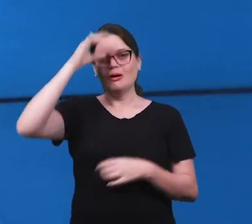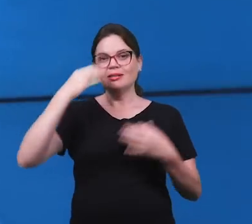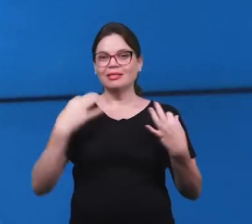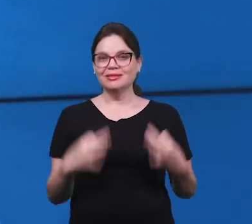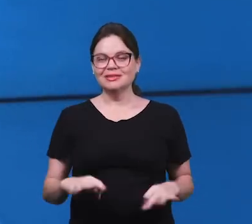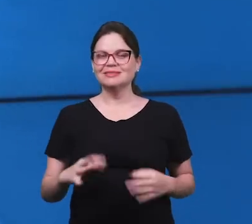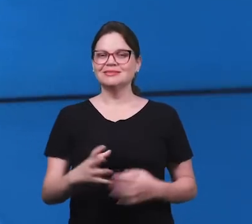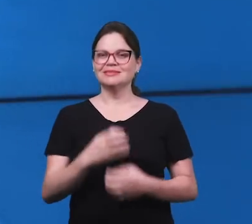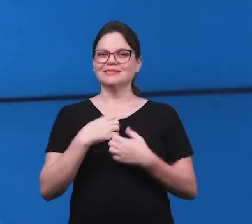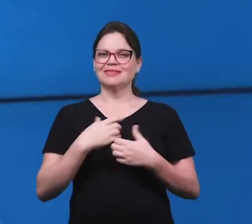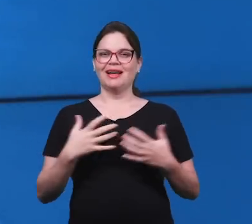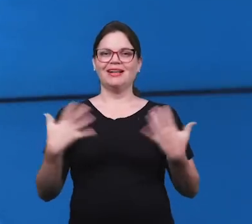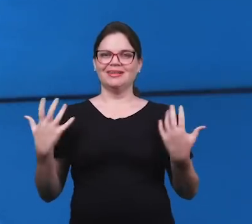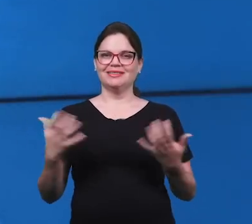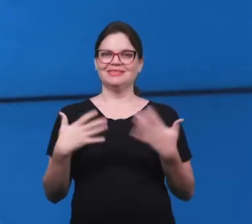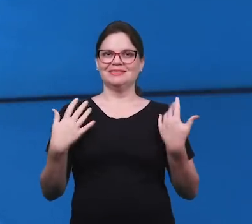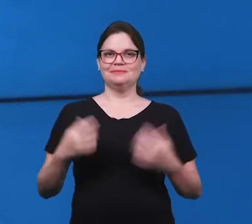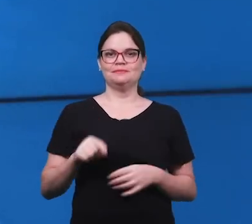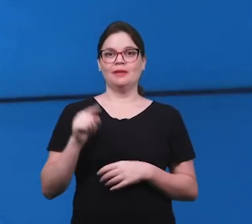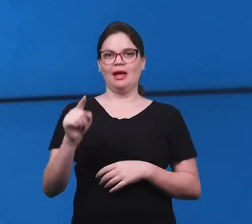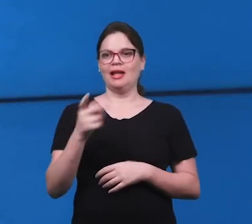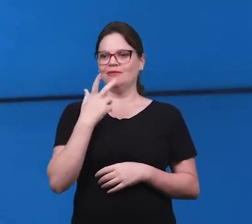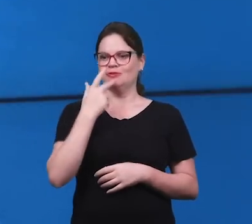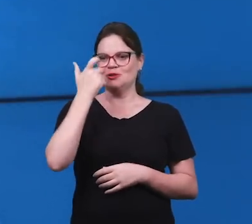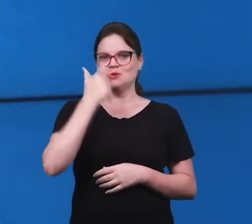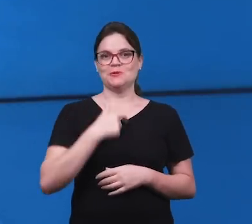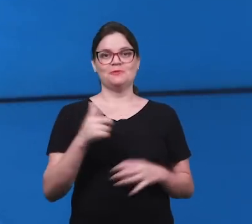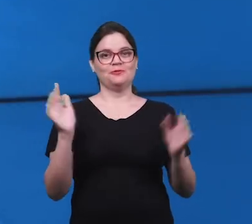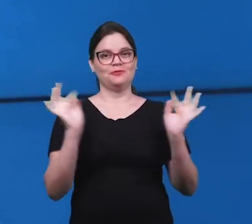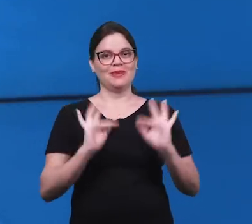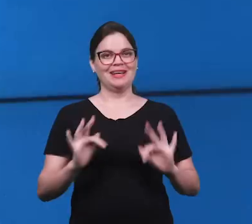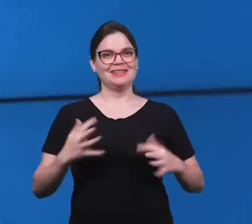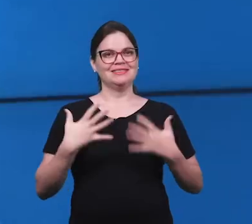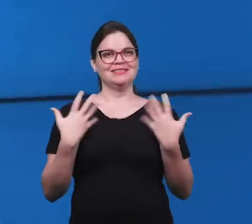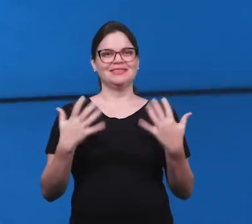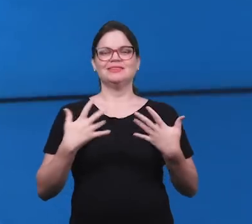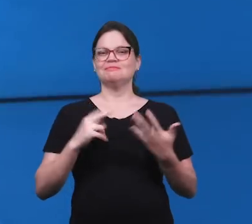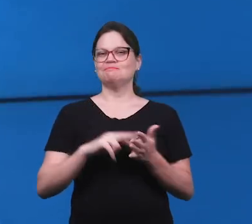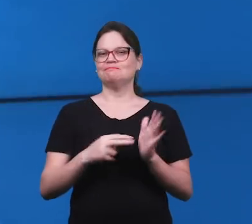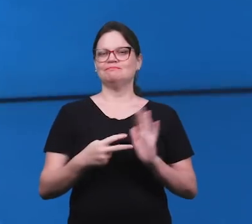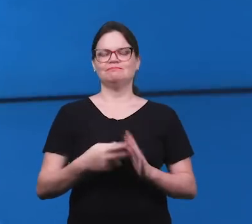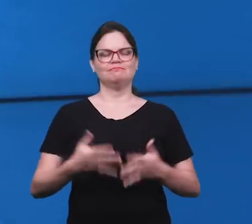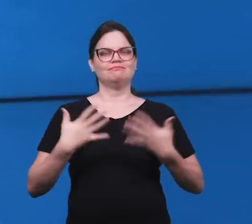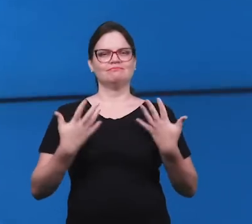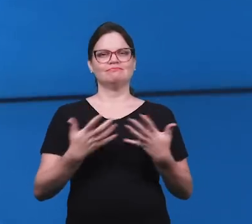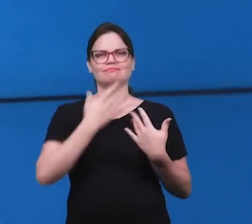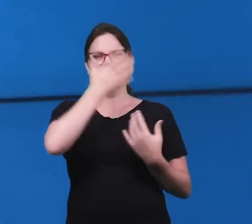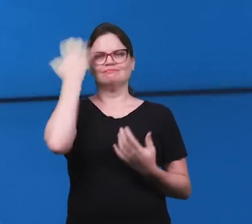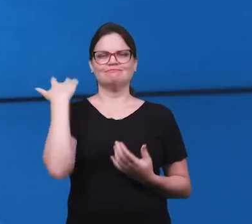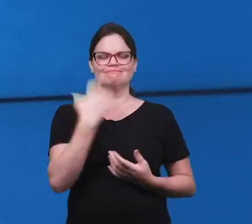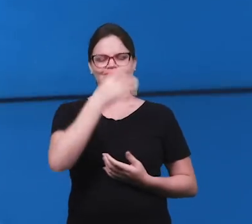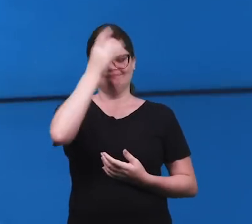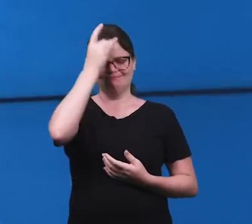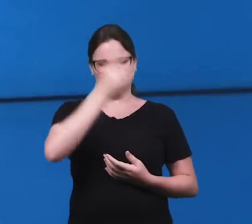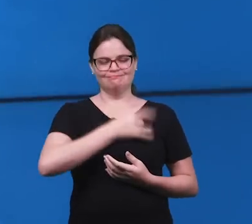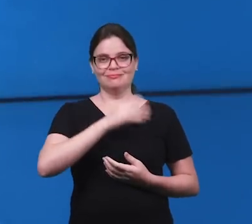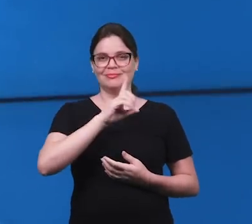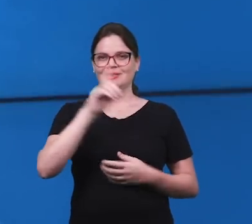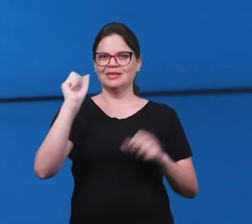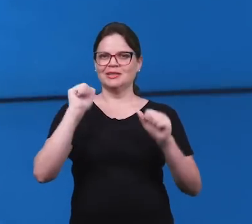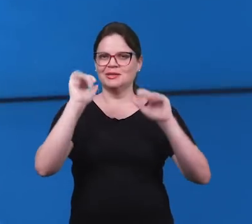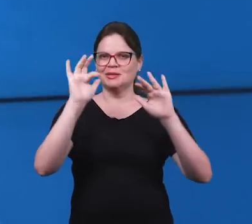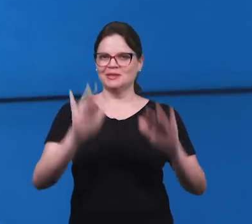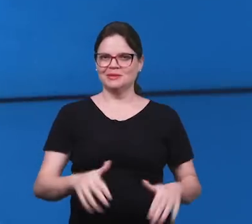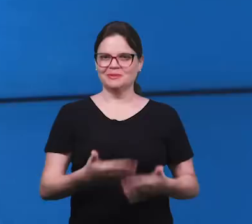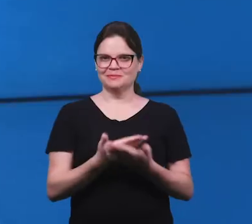tem trazido alegria. Essa expressão da irmã, estou muito alegre com isso, significa a alegria do Espírito Santo. Que Deus